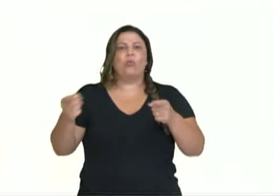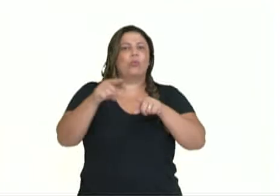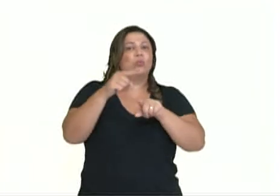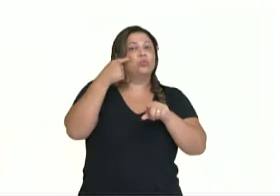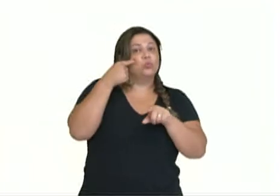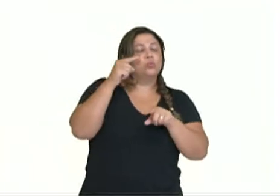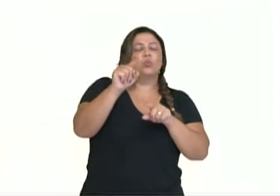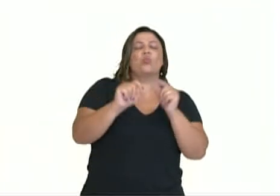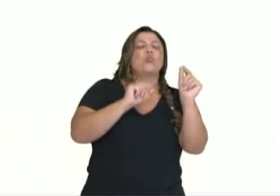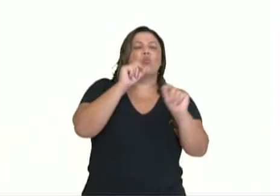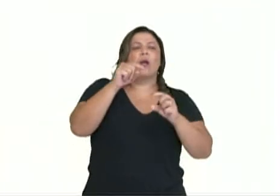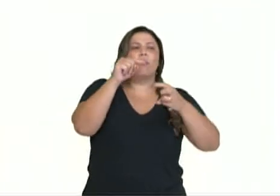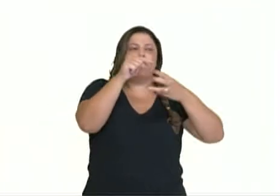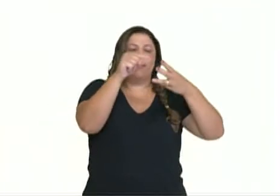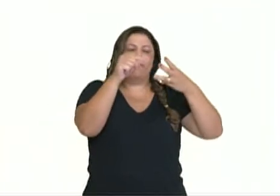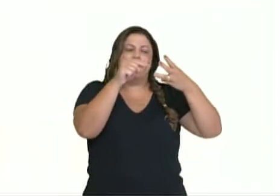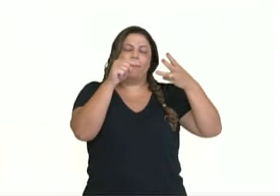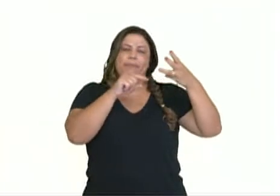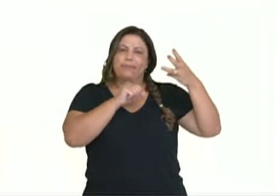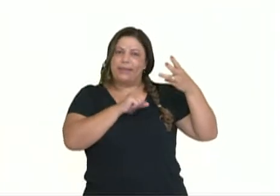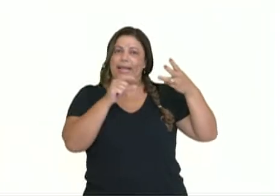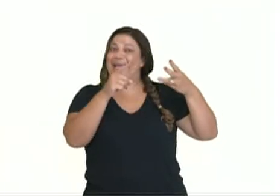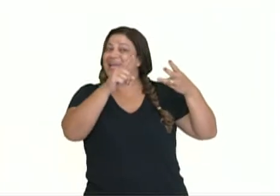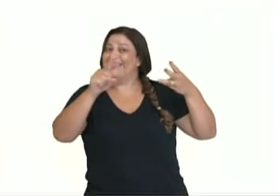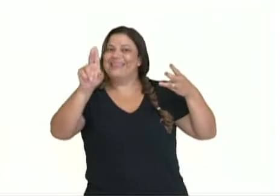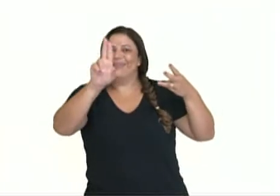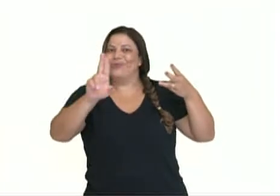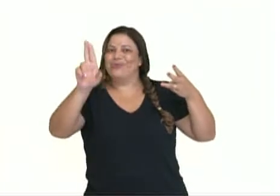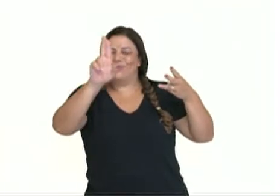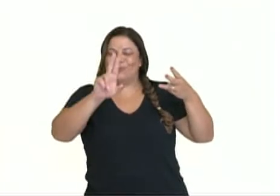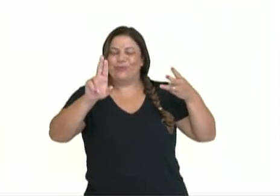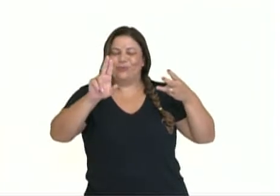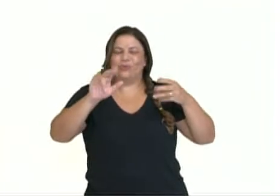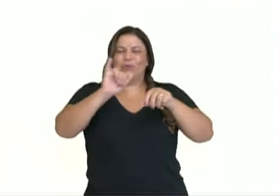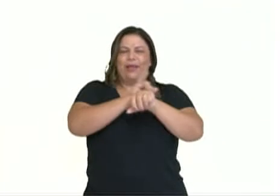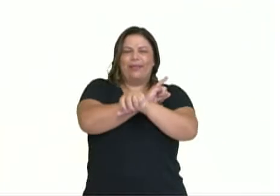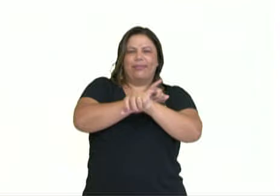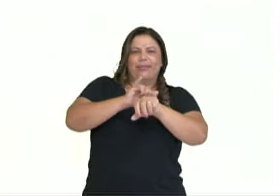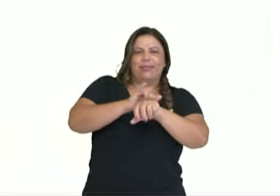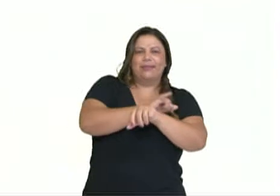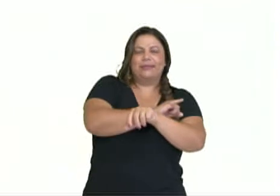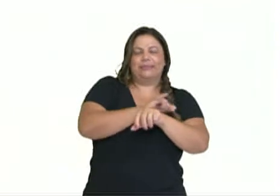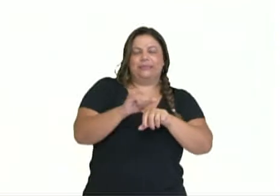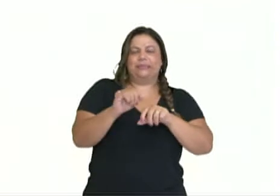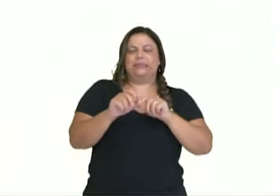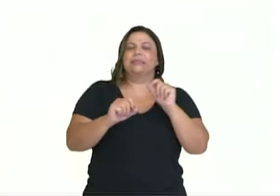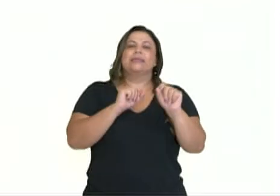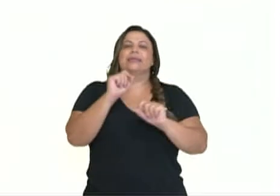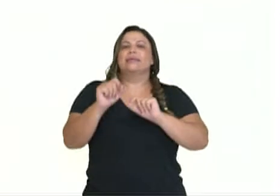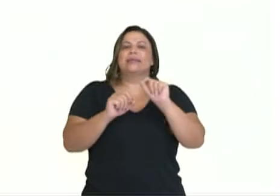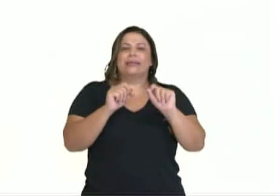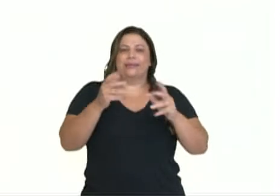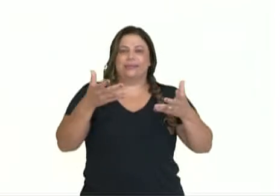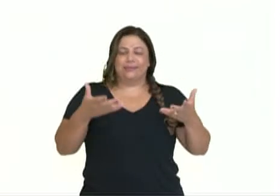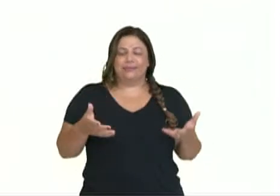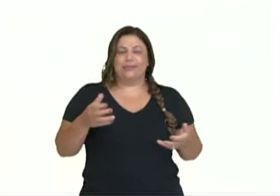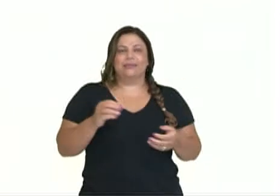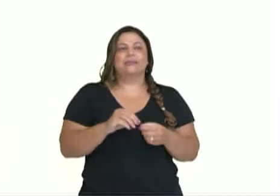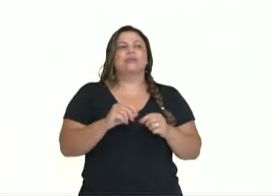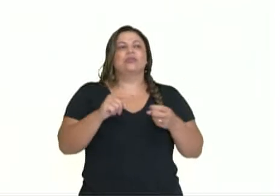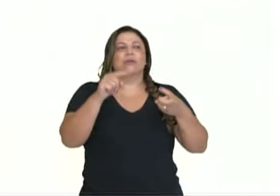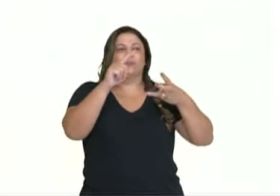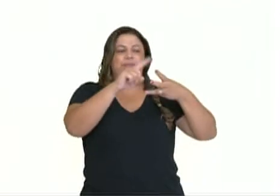Indique qual das esculturas a seguir não usou a técnica de contraposto. Então aqui nós temos 3 esculturas